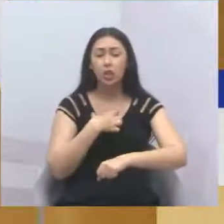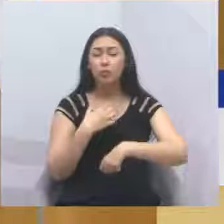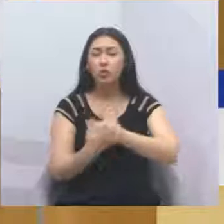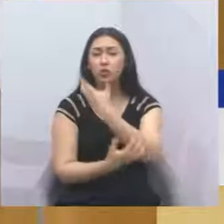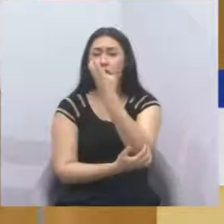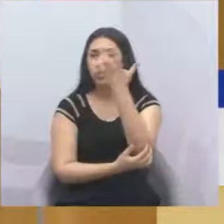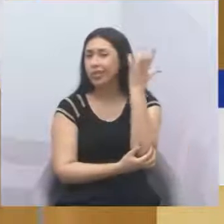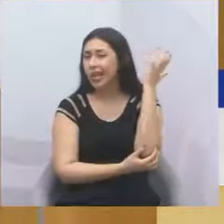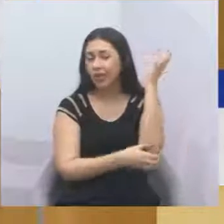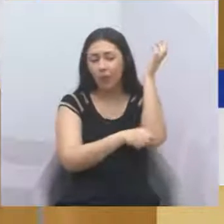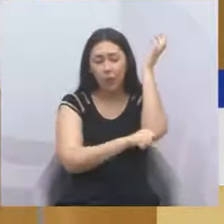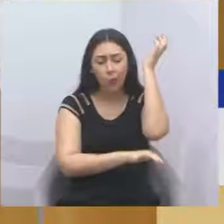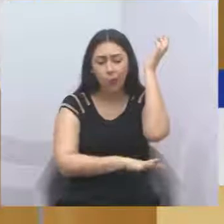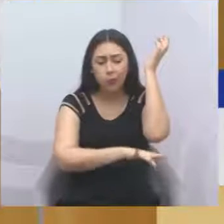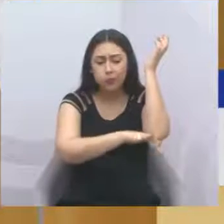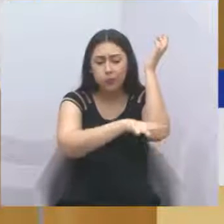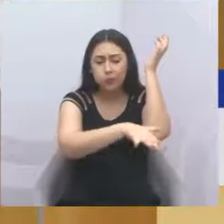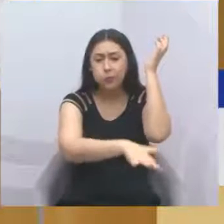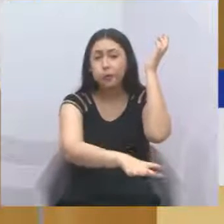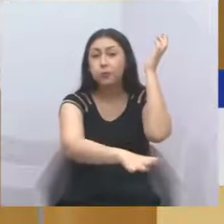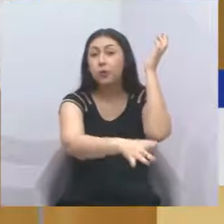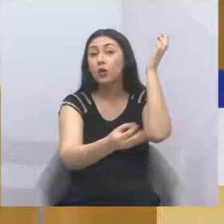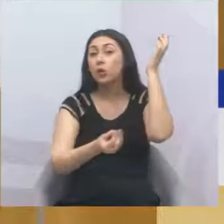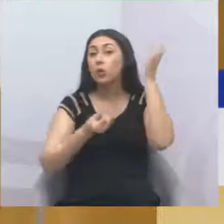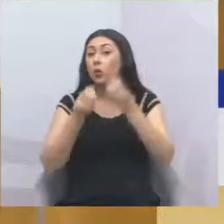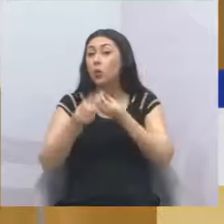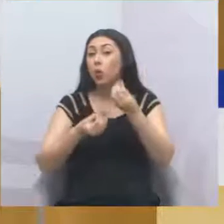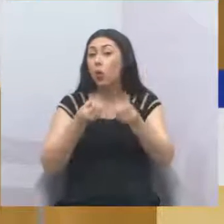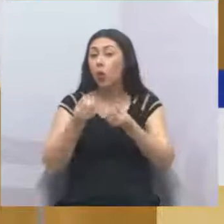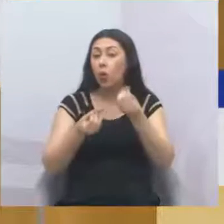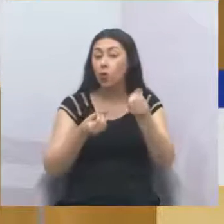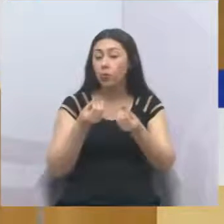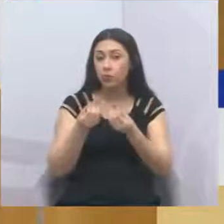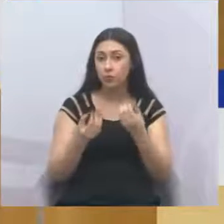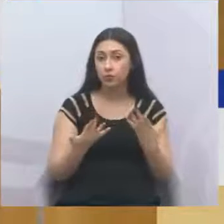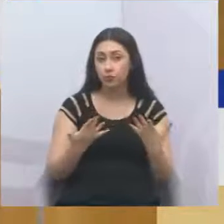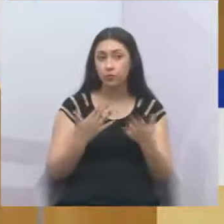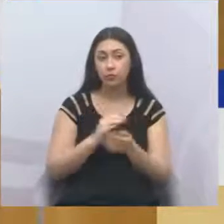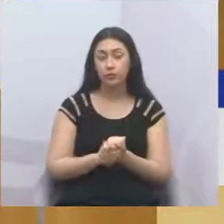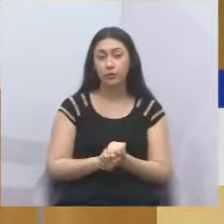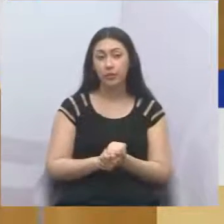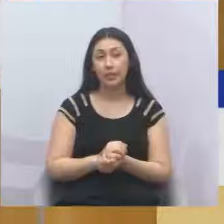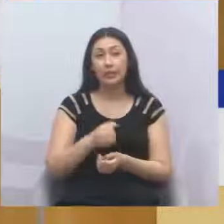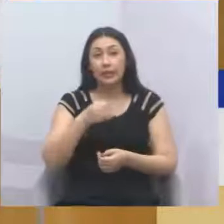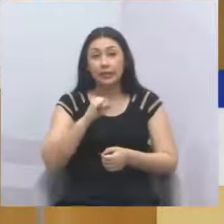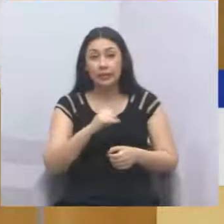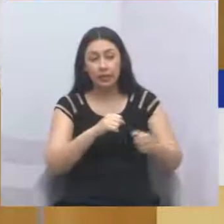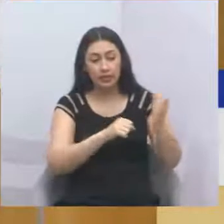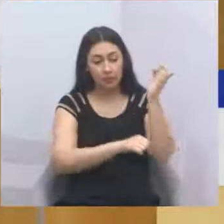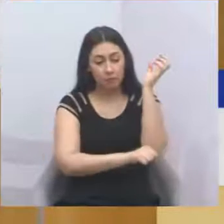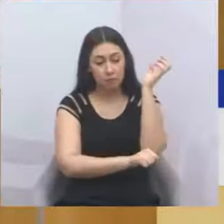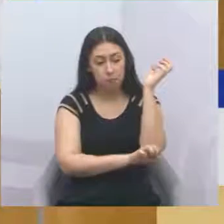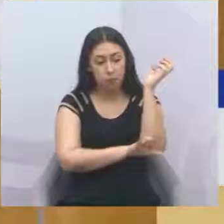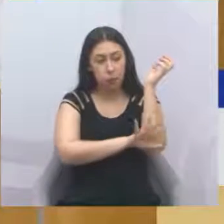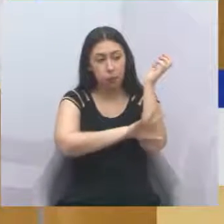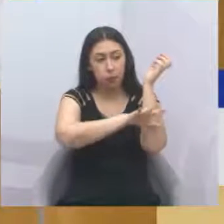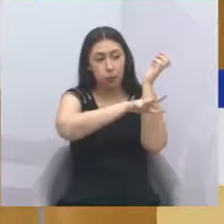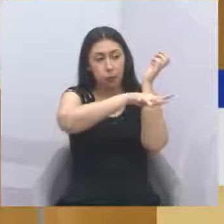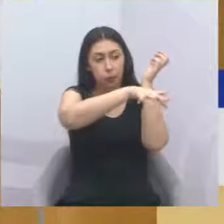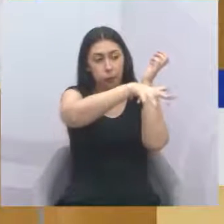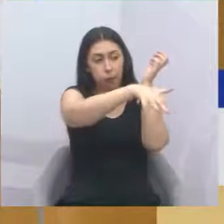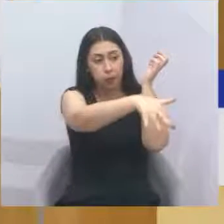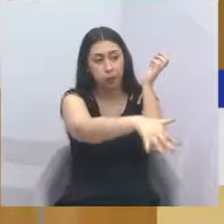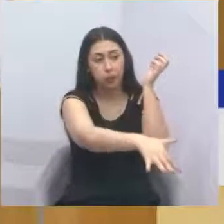como as raízes dessa árvore vai se expandir, se ela levanta a calçada, se